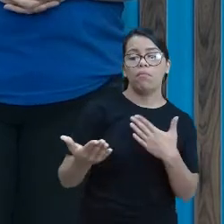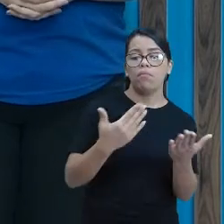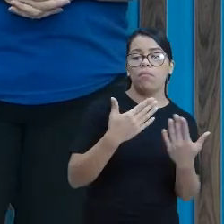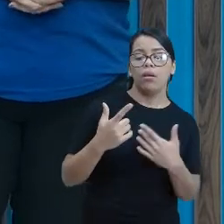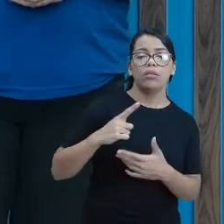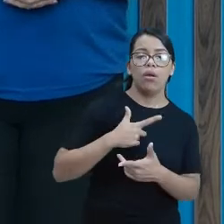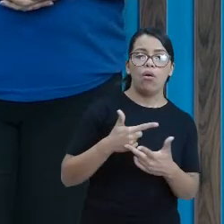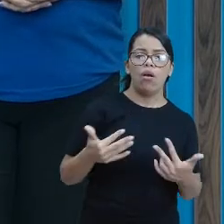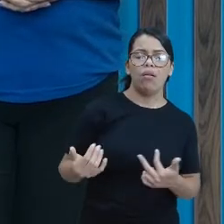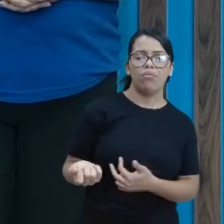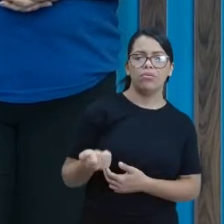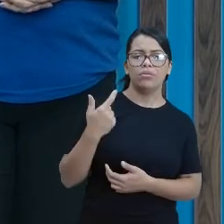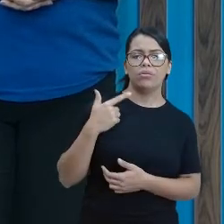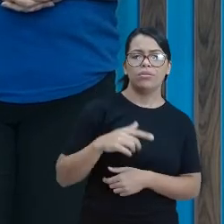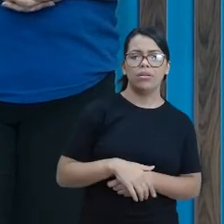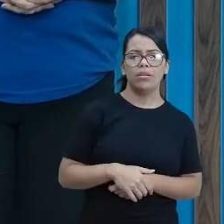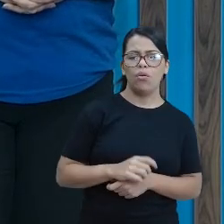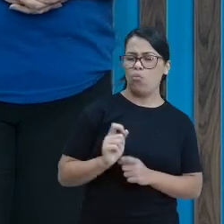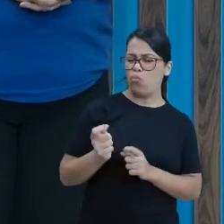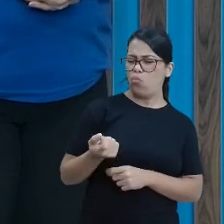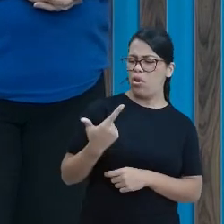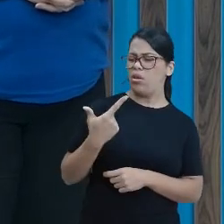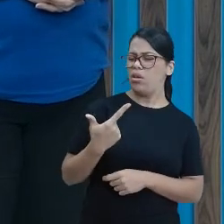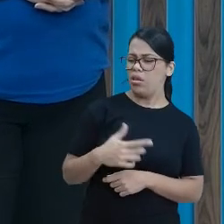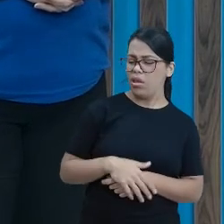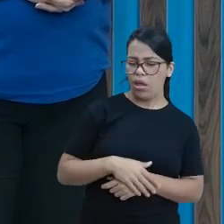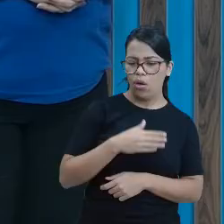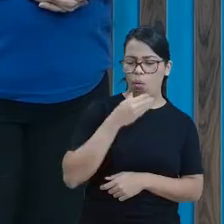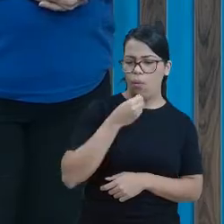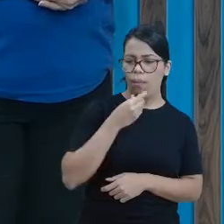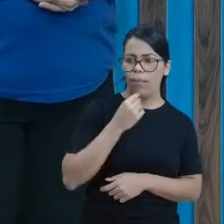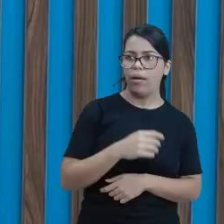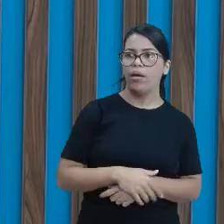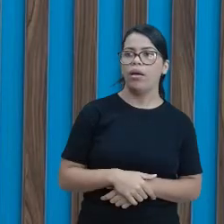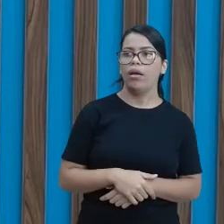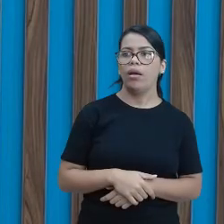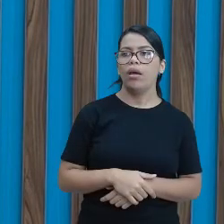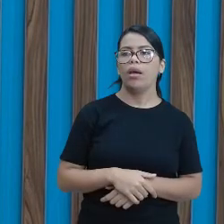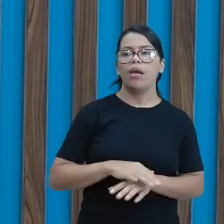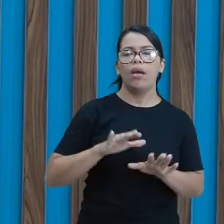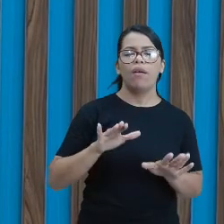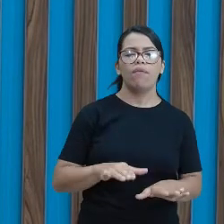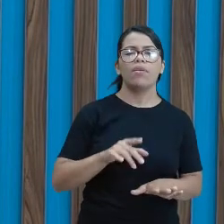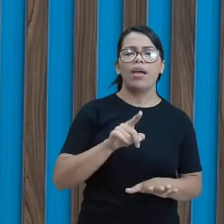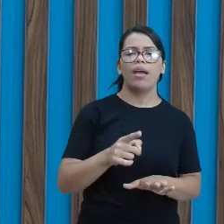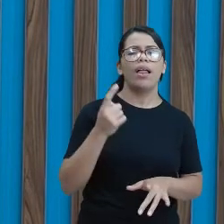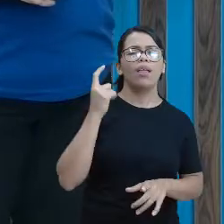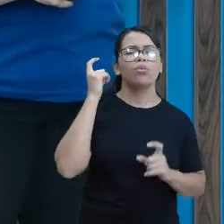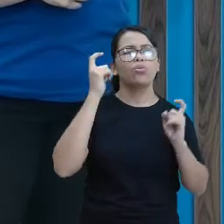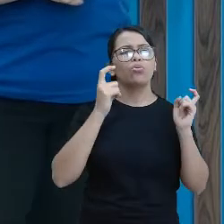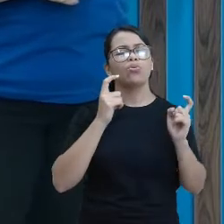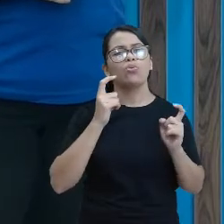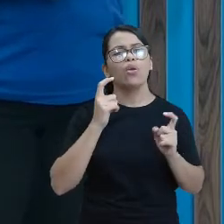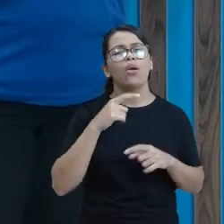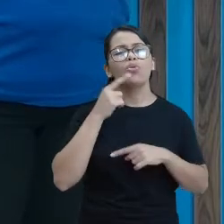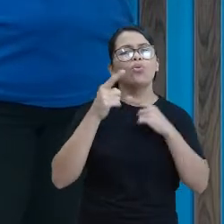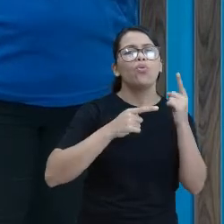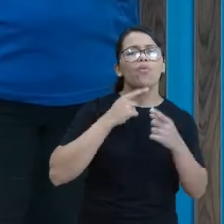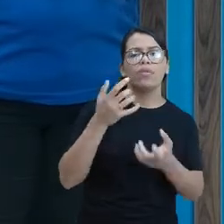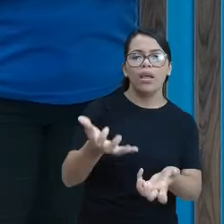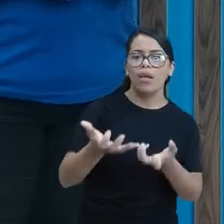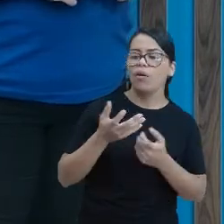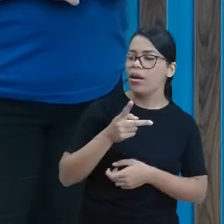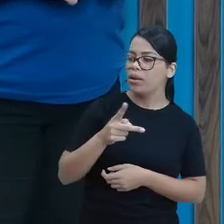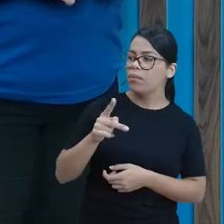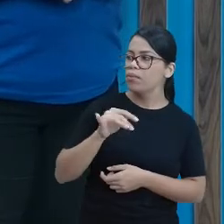e falam, é o quê, homem? Não é não? Não é não, professora? Com certeza. Não é? Fica aquela dúvida. E eu quero que a professora Isabel comente isso